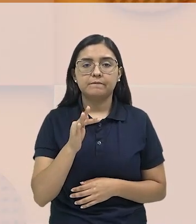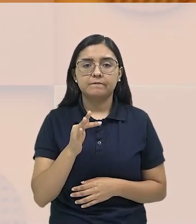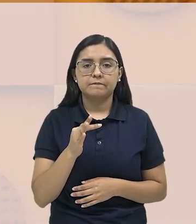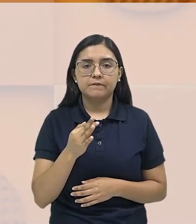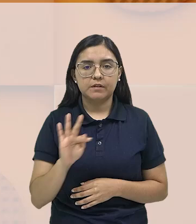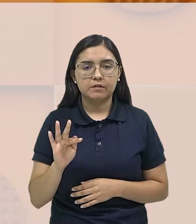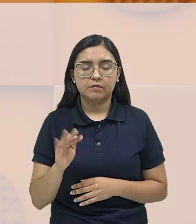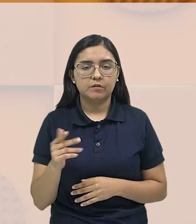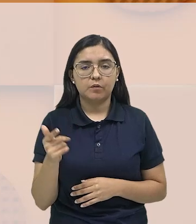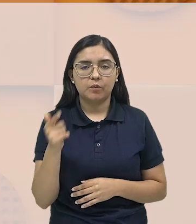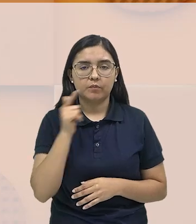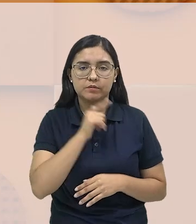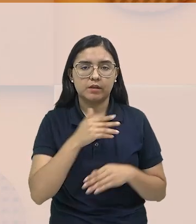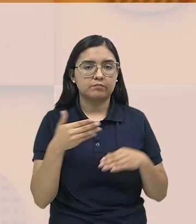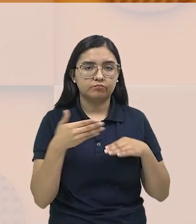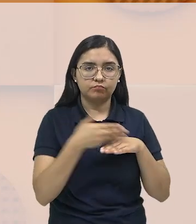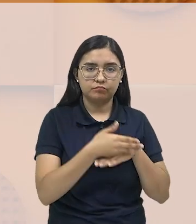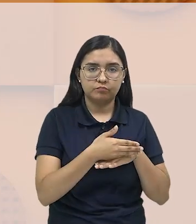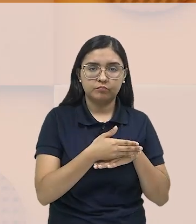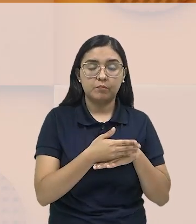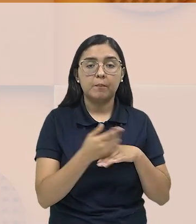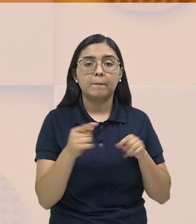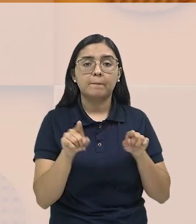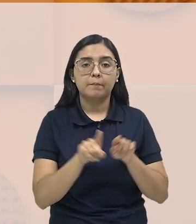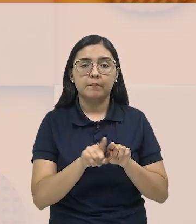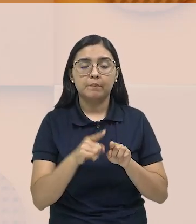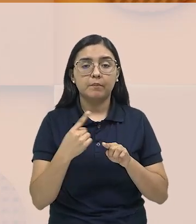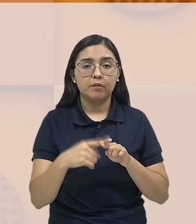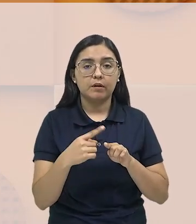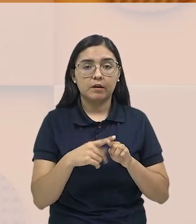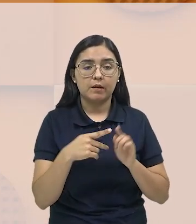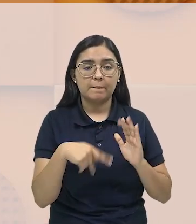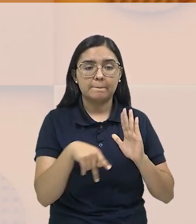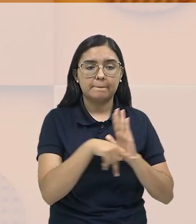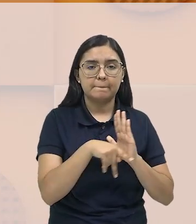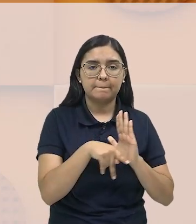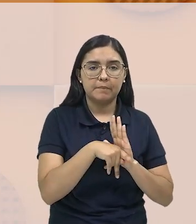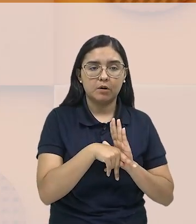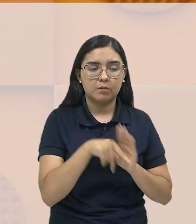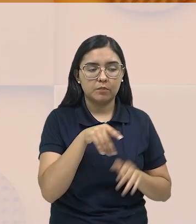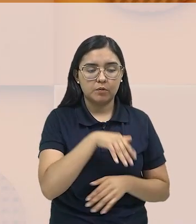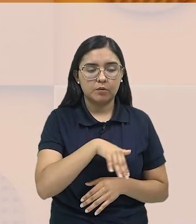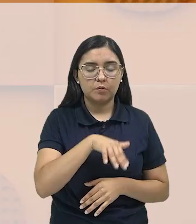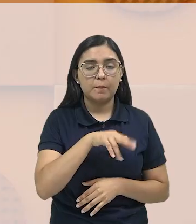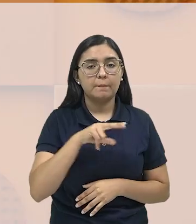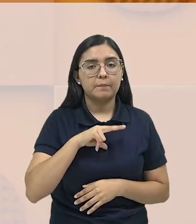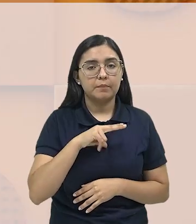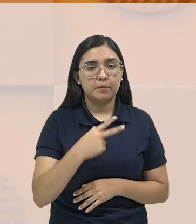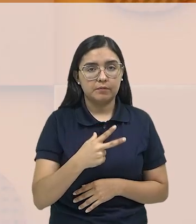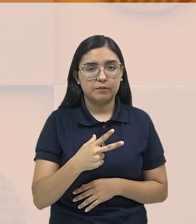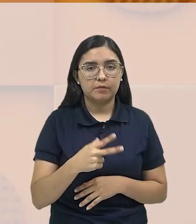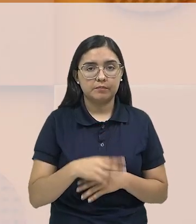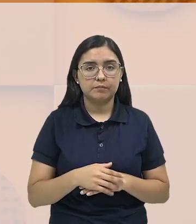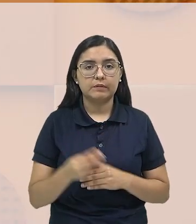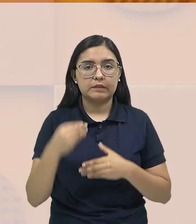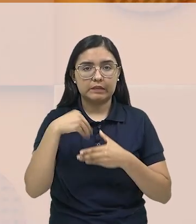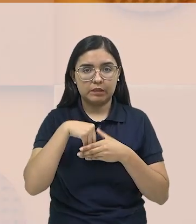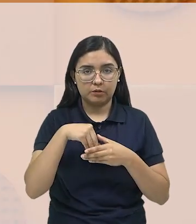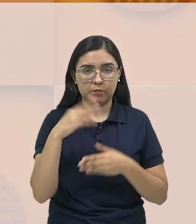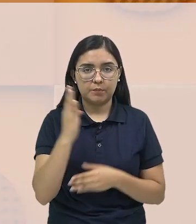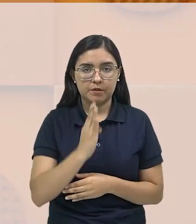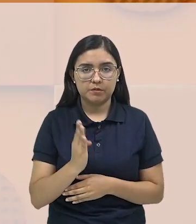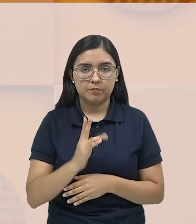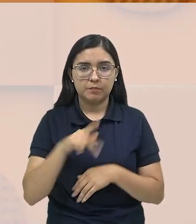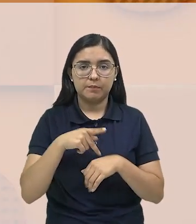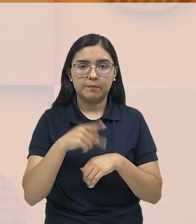consegue entrar nesse consulado. Por quê? Porque é um consulado que seria um território, né, ali de Portugal dentro do Brasil.